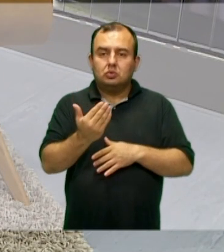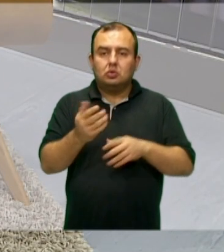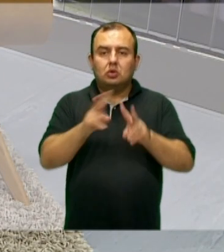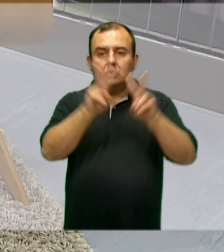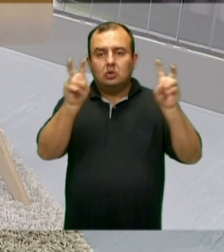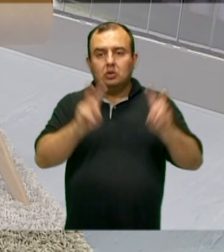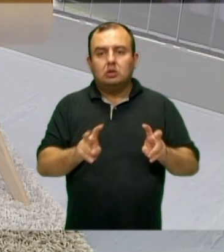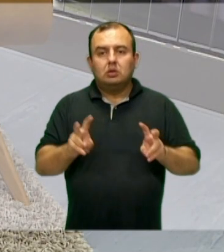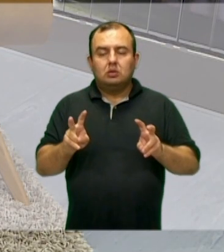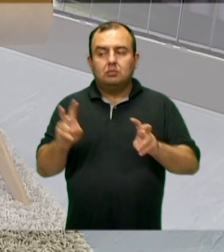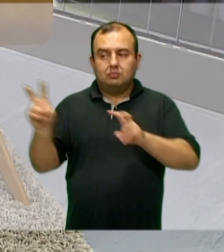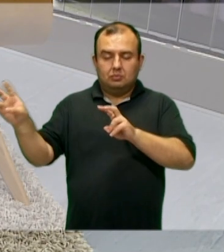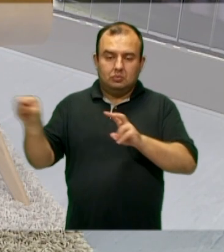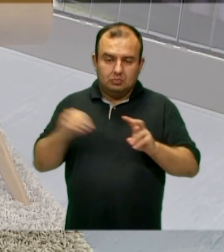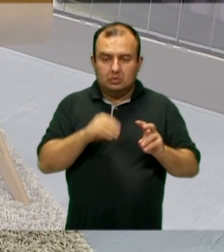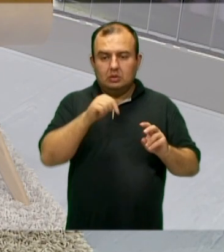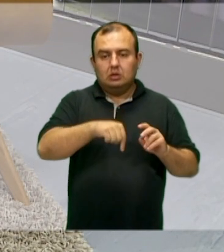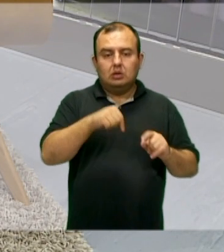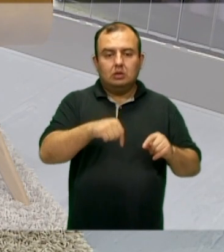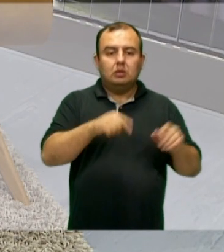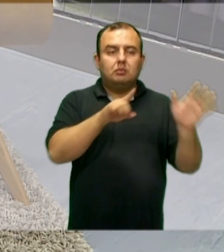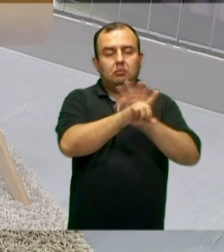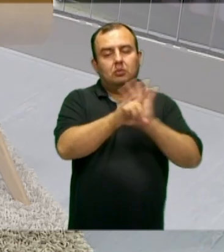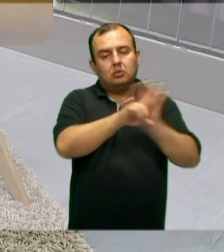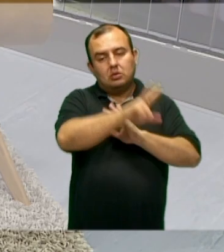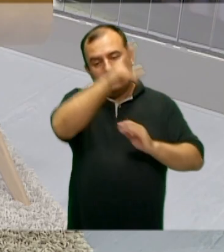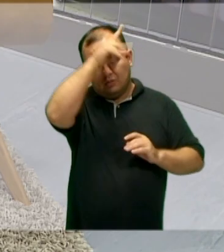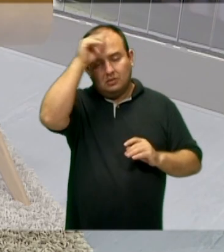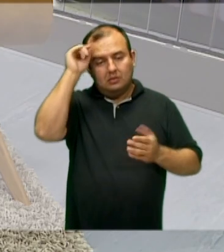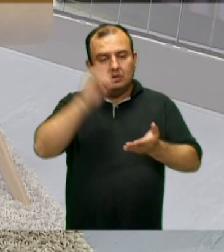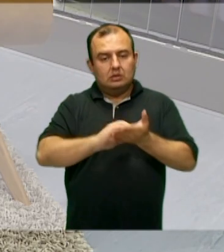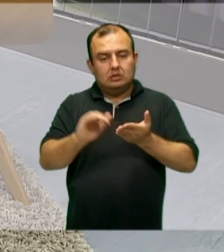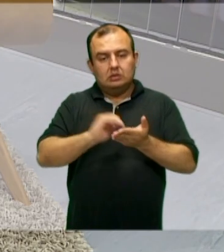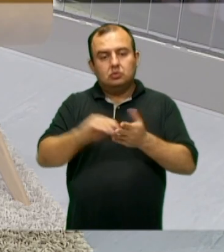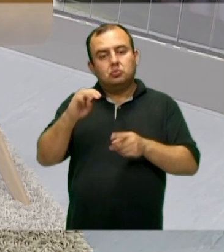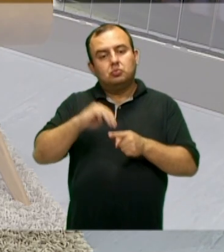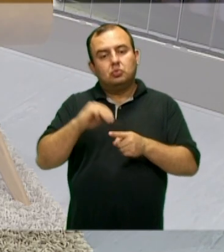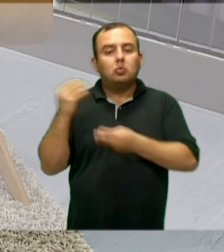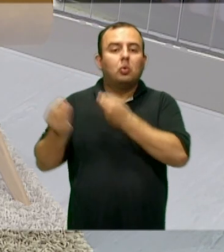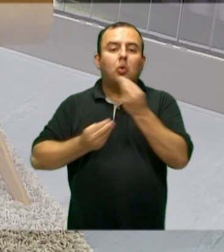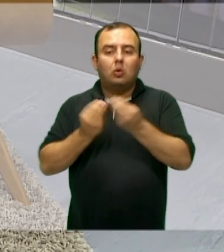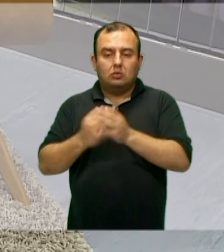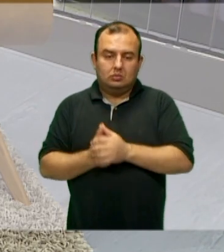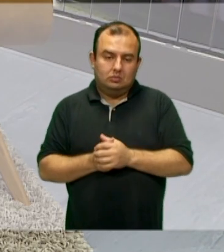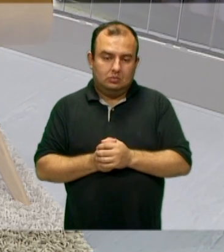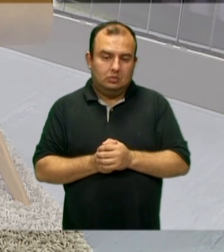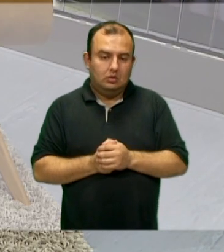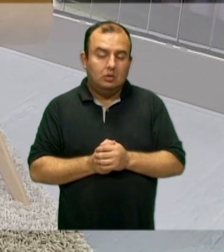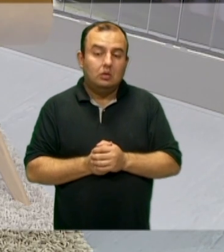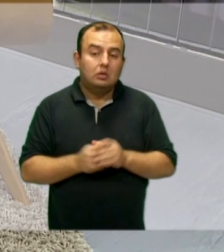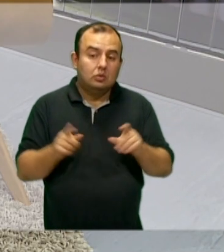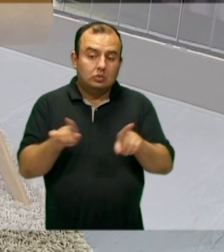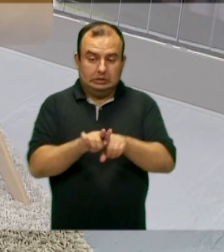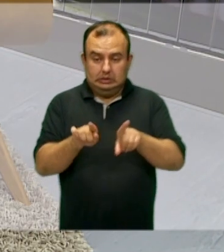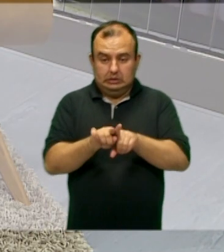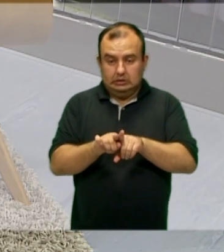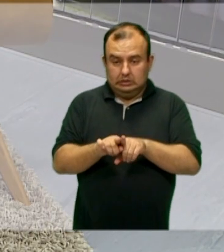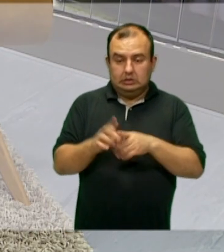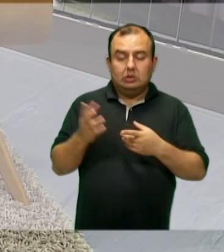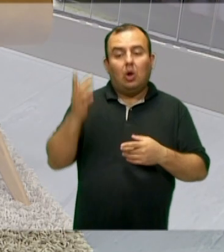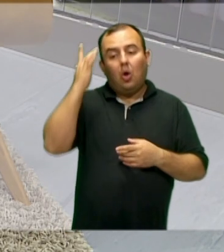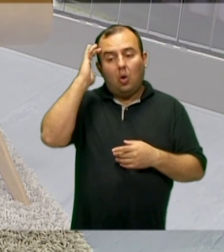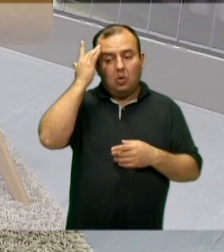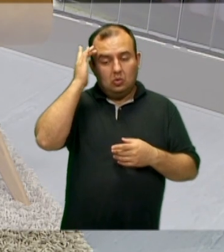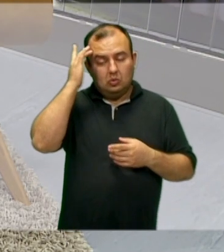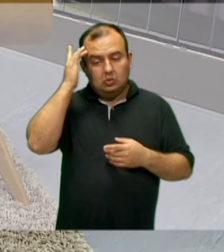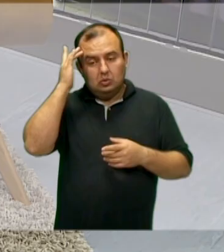temas para tu trazer para questionar a prefeitura, as secretarias municipais? Como é que está sendo? Olha, em relação a isso, eu acho